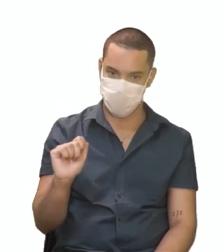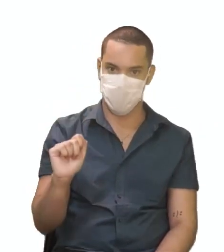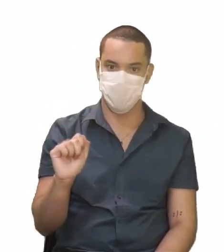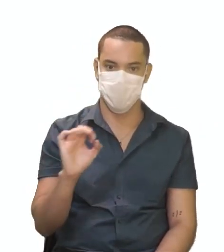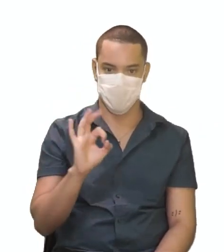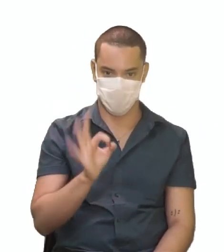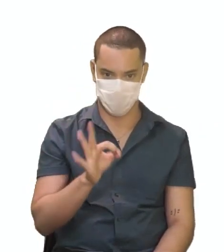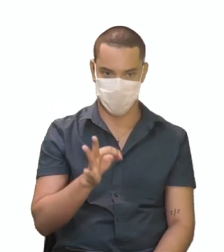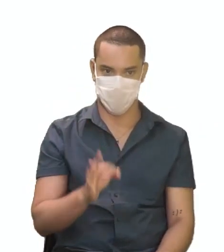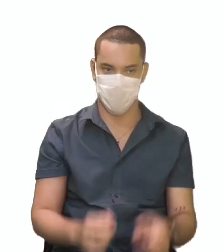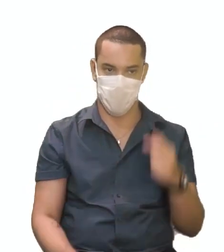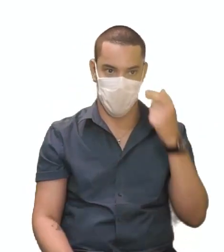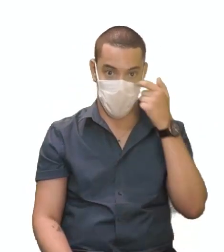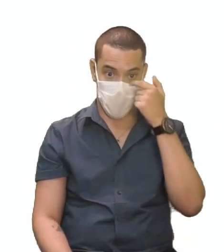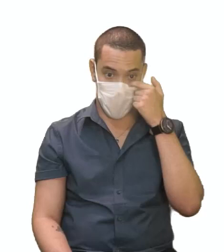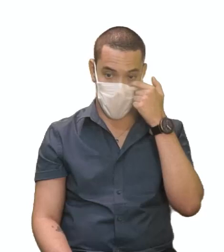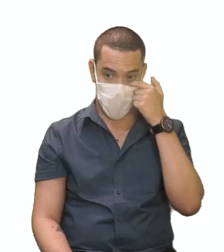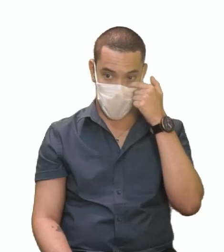centrífuga.